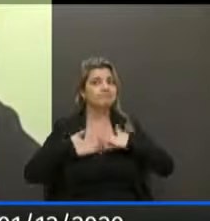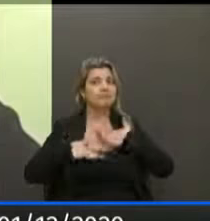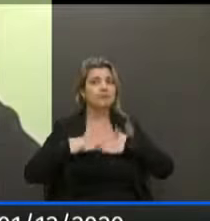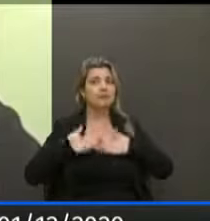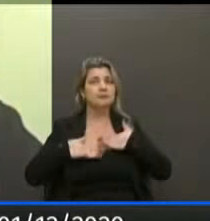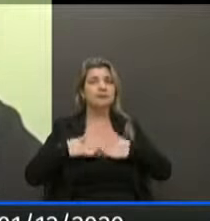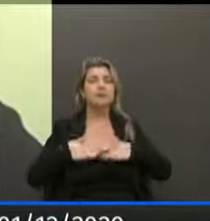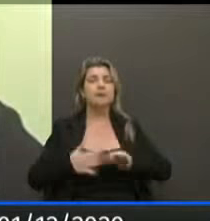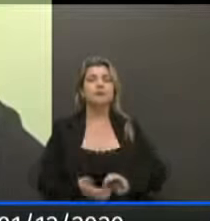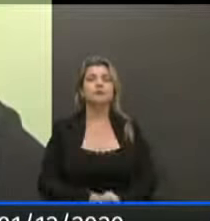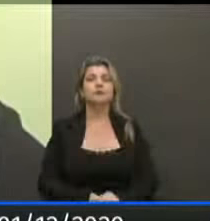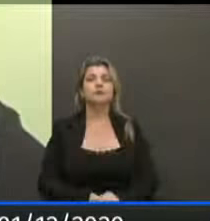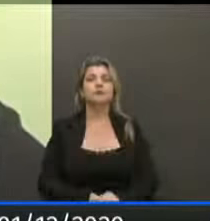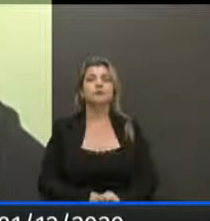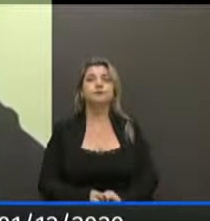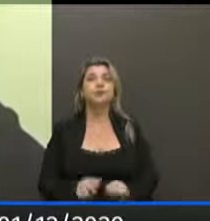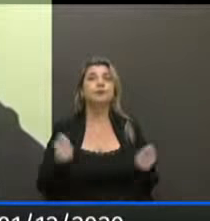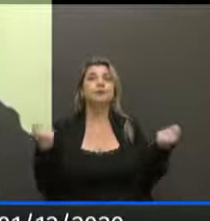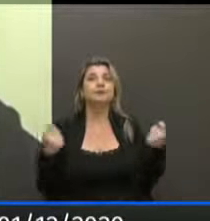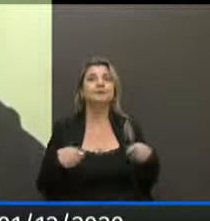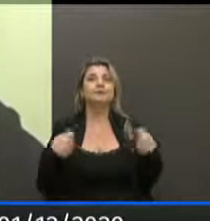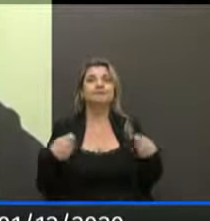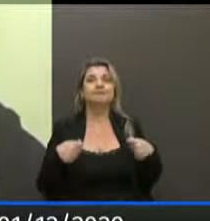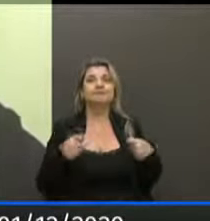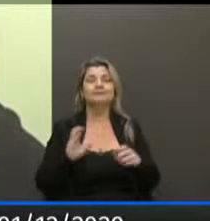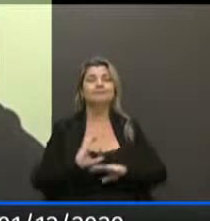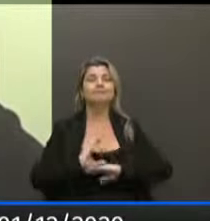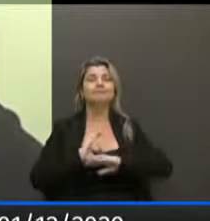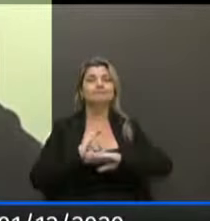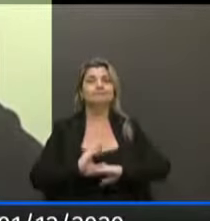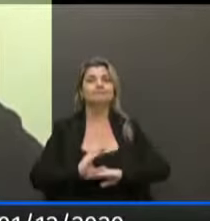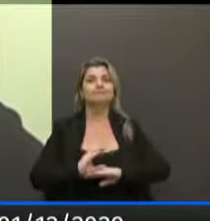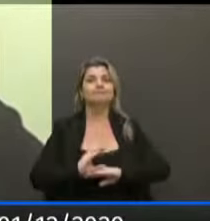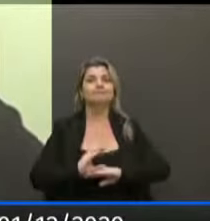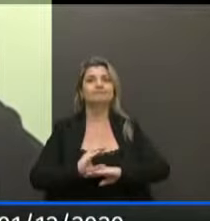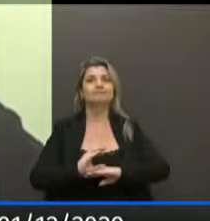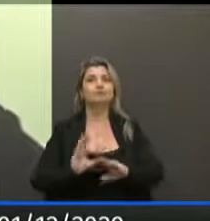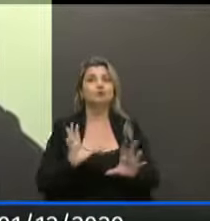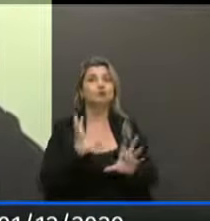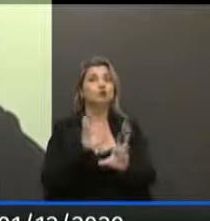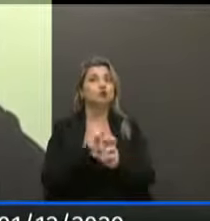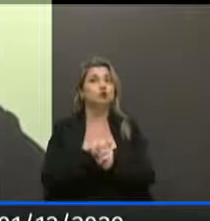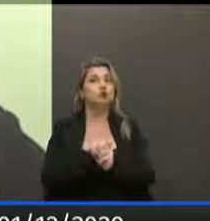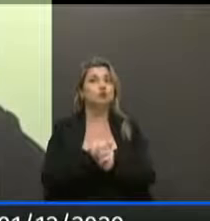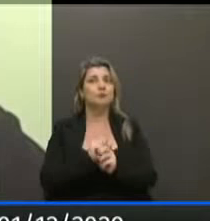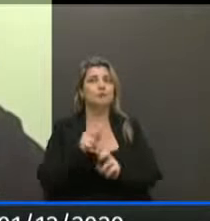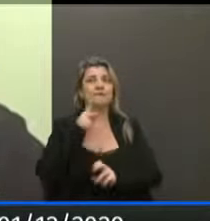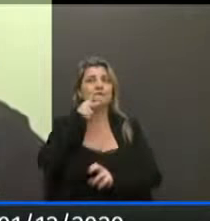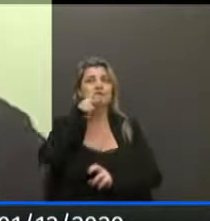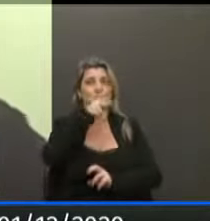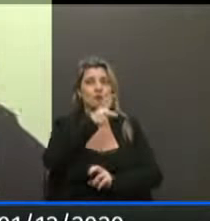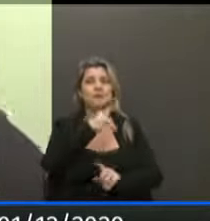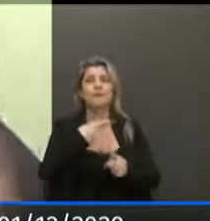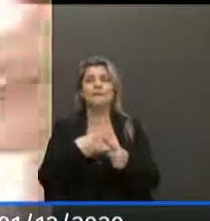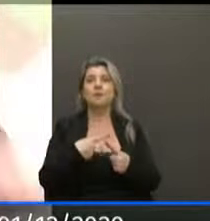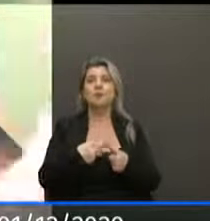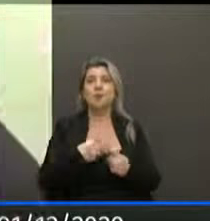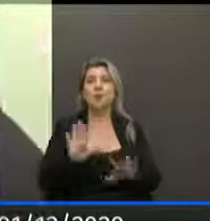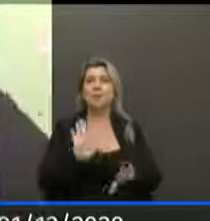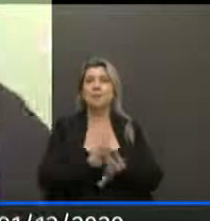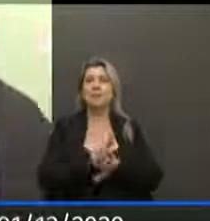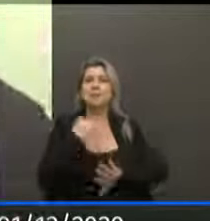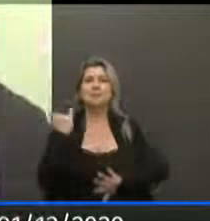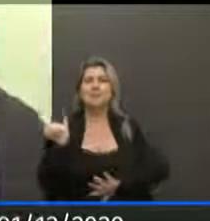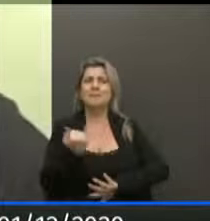do Irigaray, quanto à necessidade dessa comissão somarmos forças, porque mais importante que a ação do deputado Sur, da